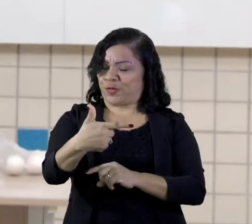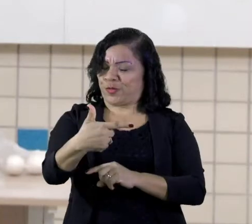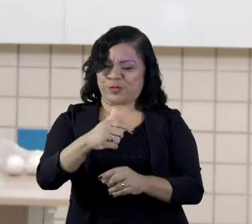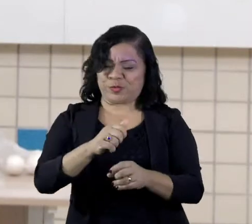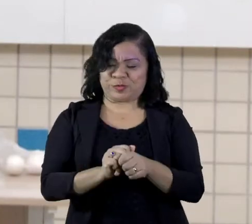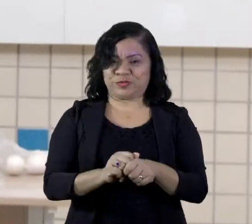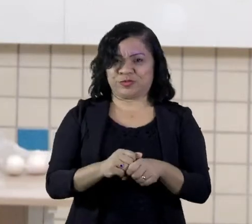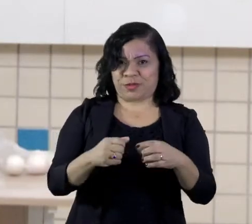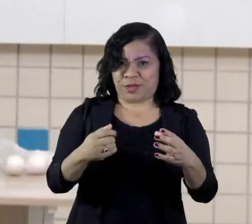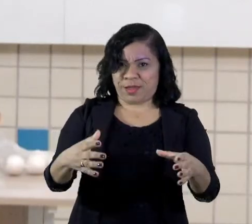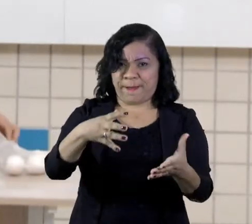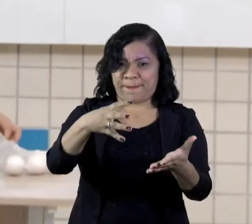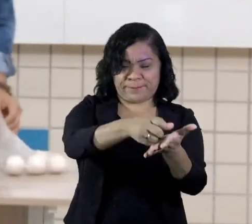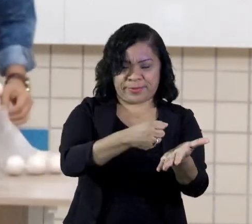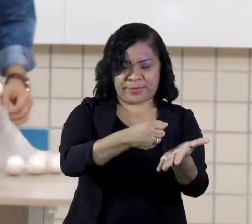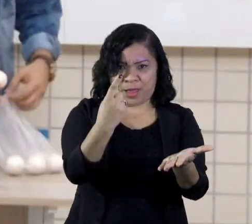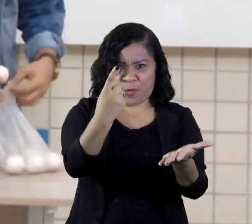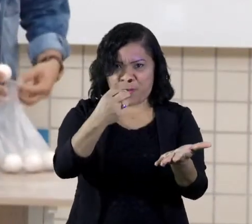pegar uma, pegar 2.